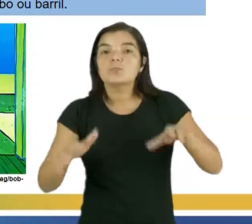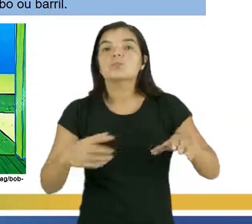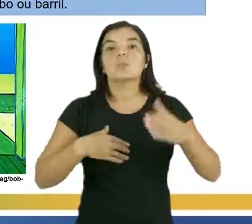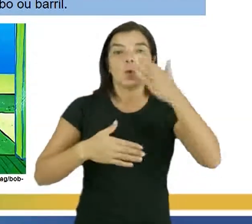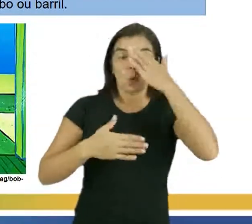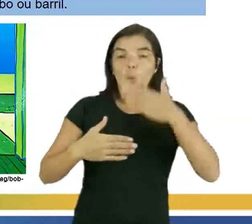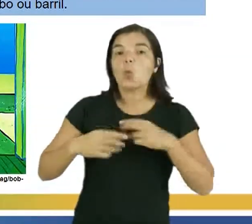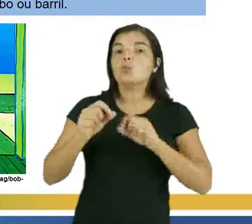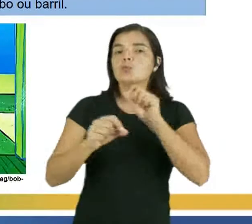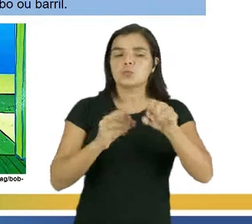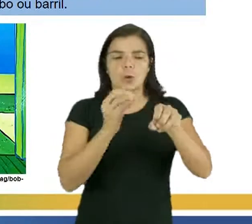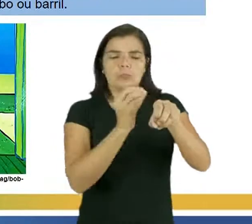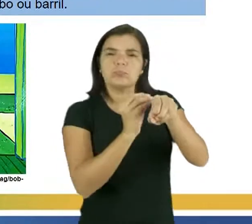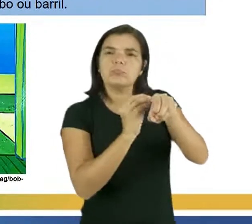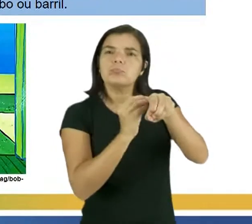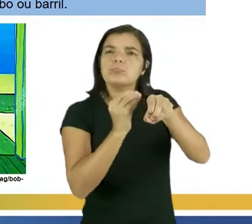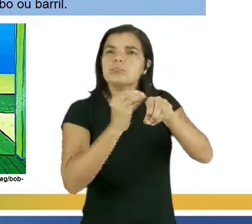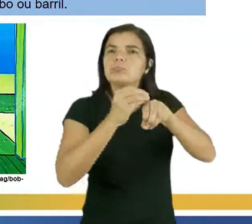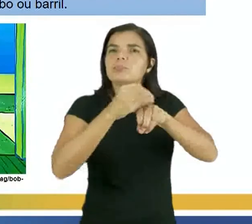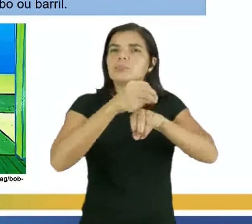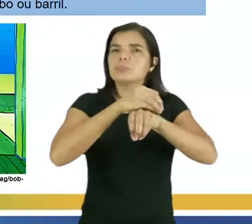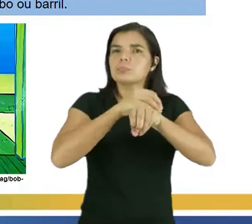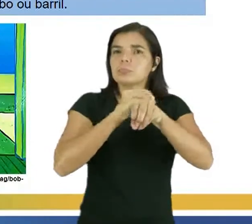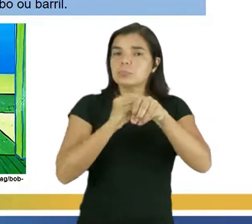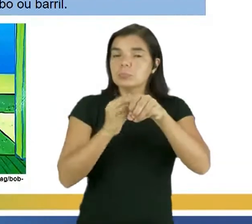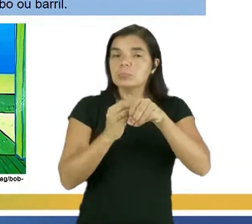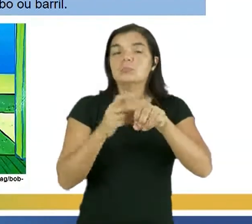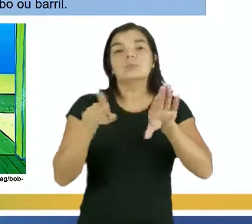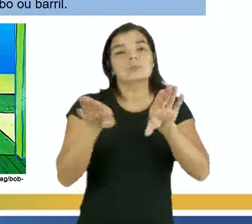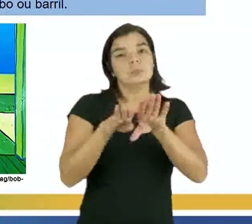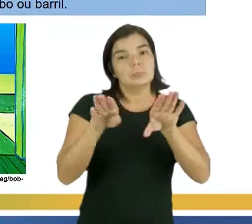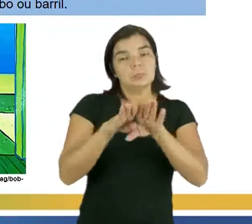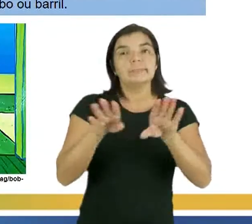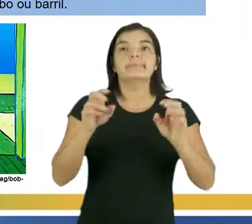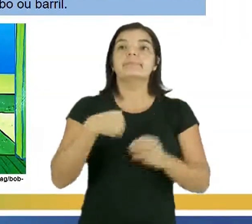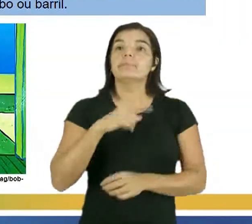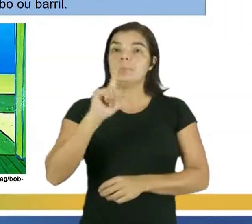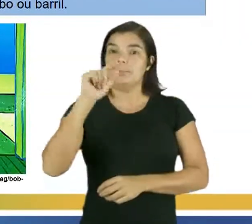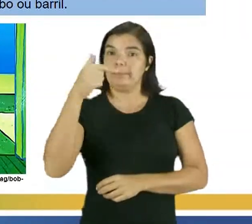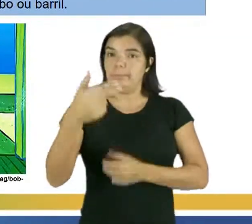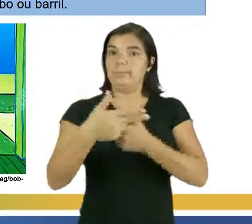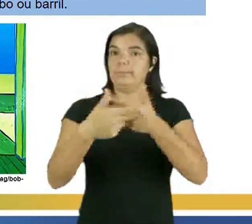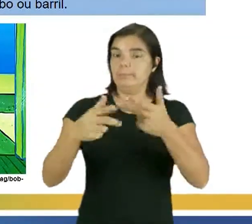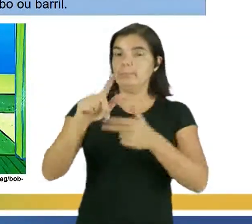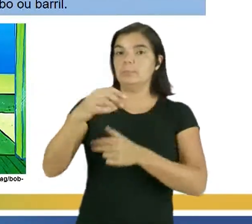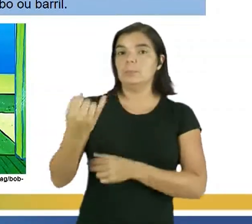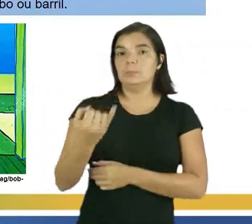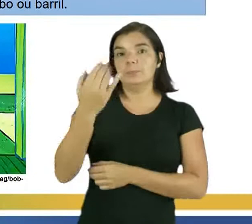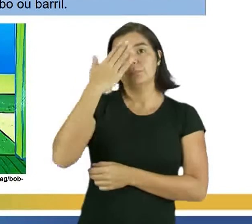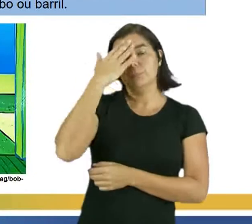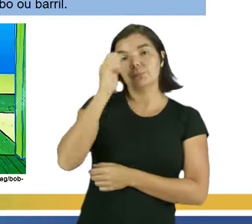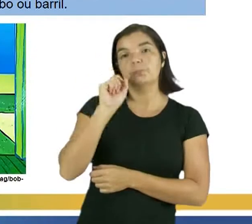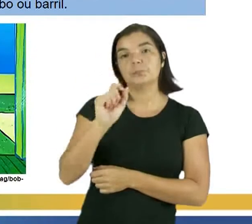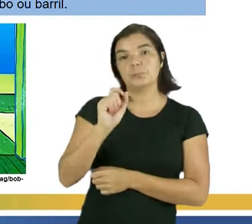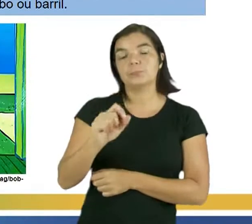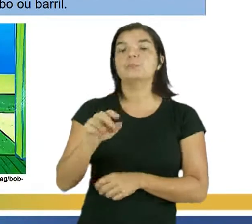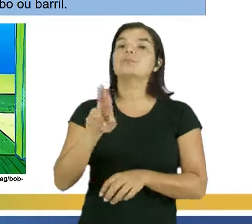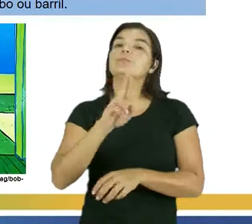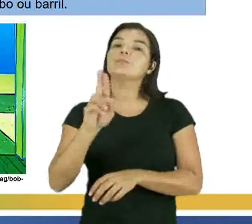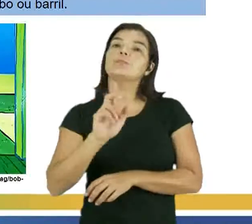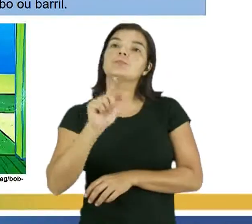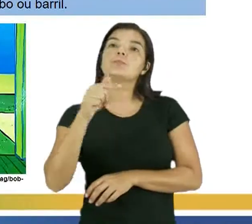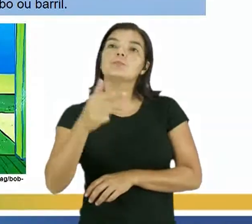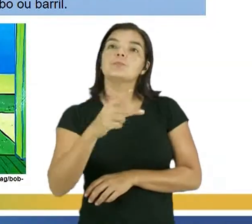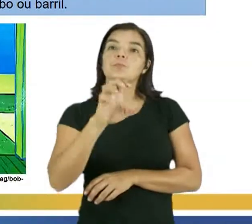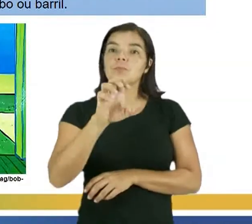corpo repleto de poros, não é? E quando eu falo dos poríferos também, uma outra coisa que é importante eu saber é que eles podem ser chamados